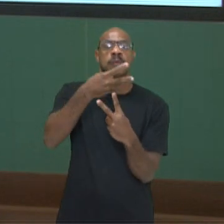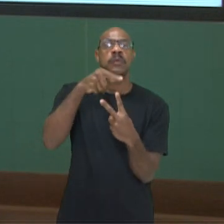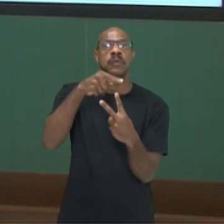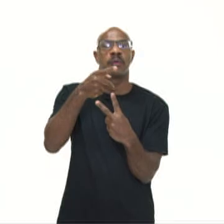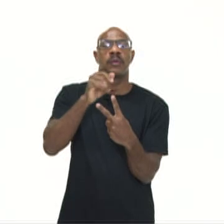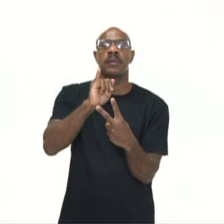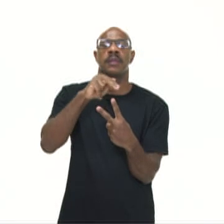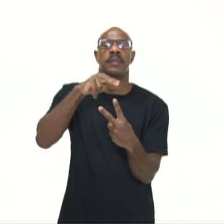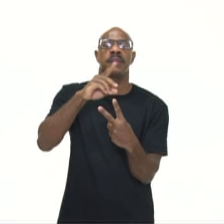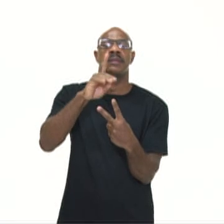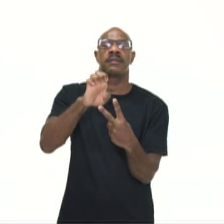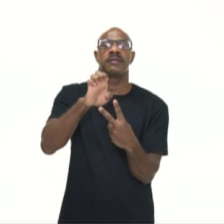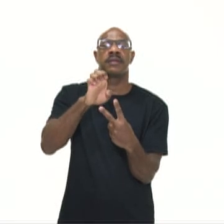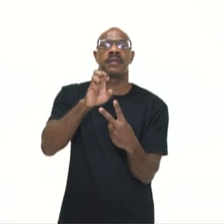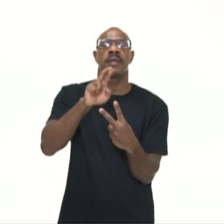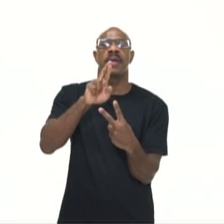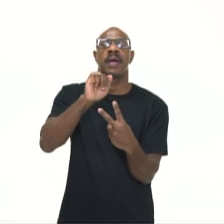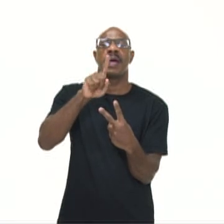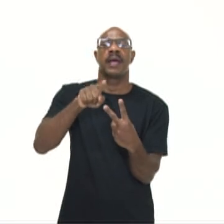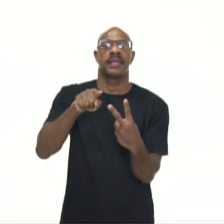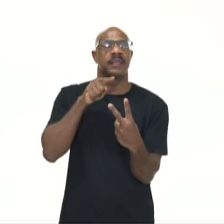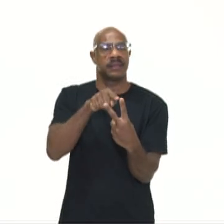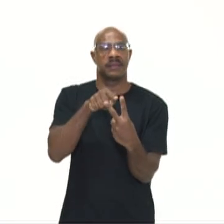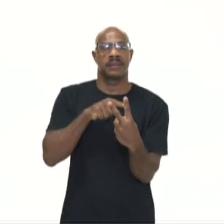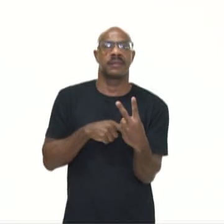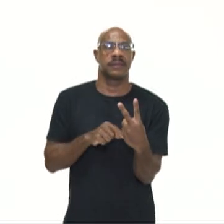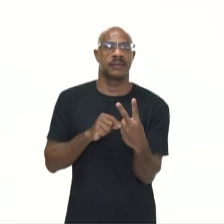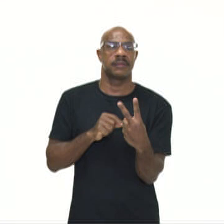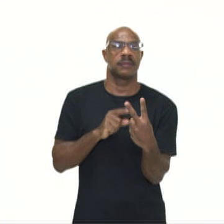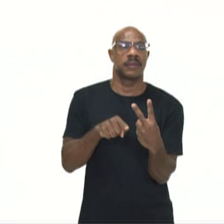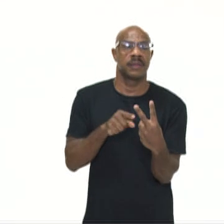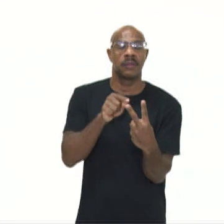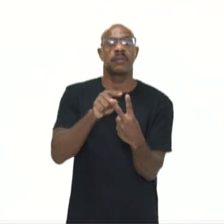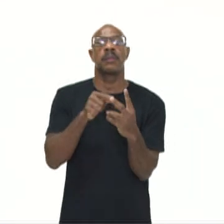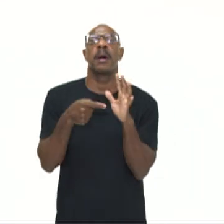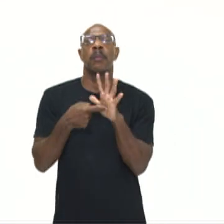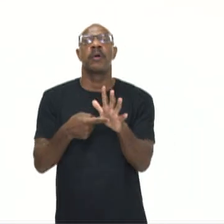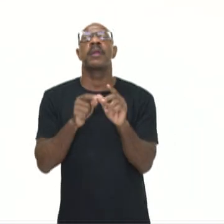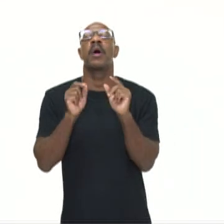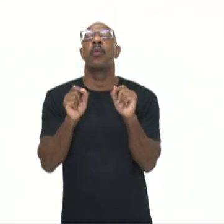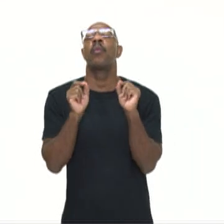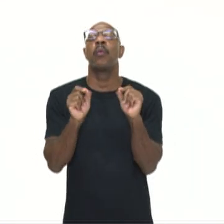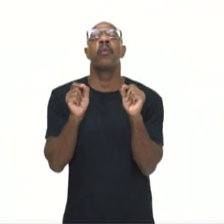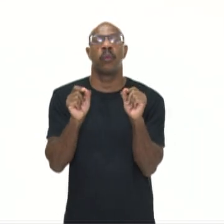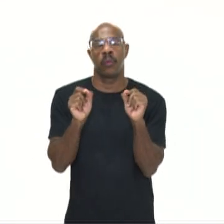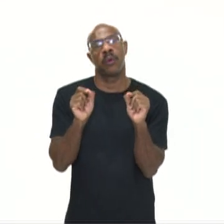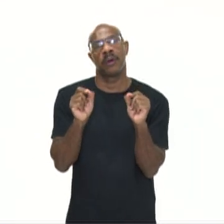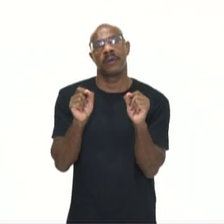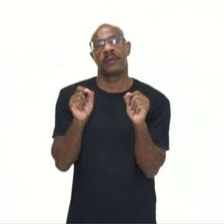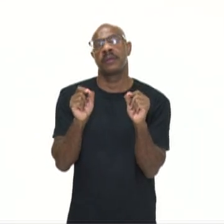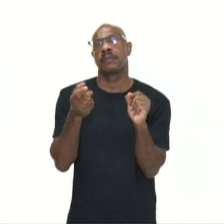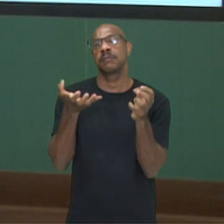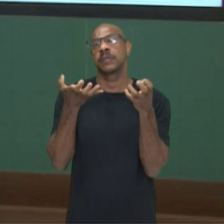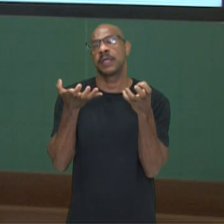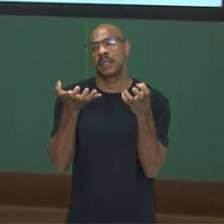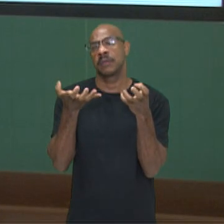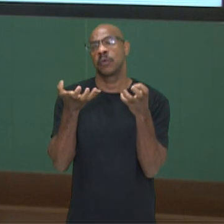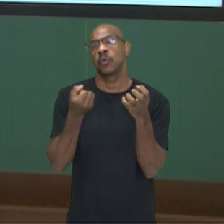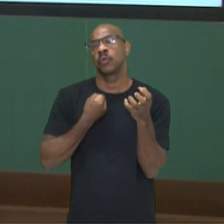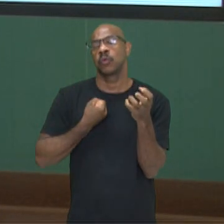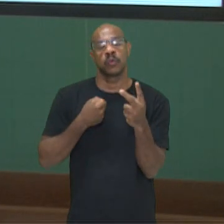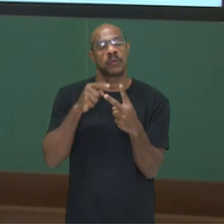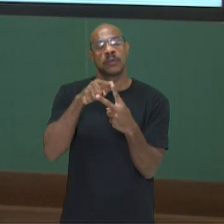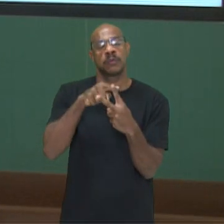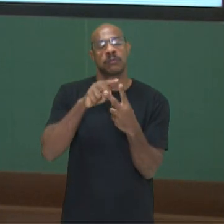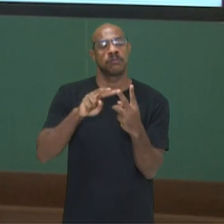chamamos de índice da raiz. Esse índice é para identificar que nós queremos um número